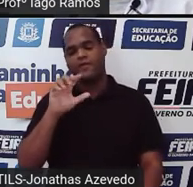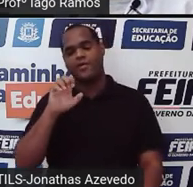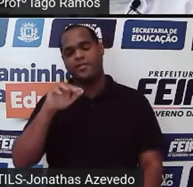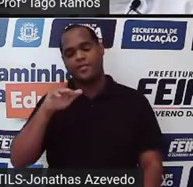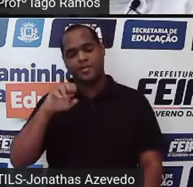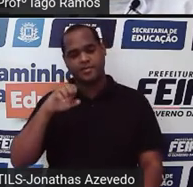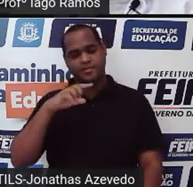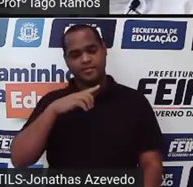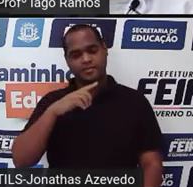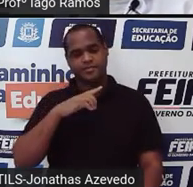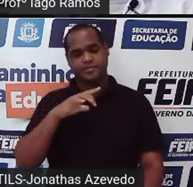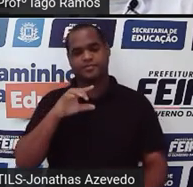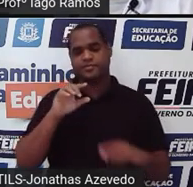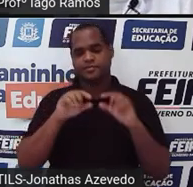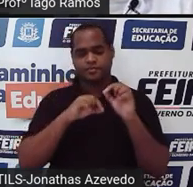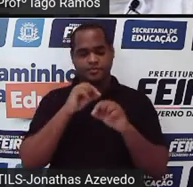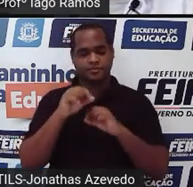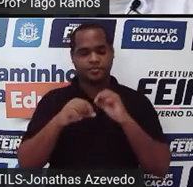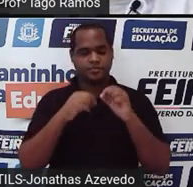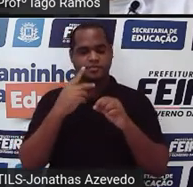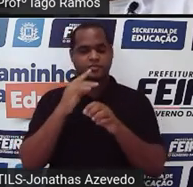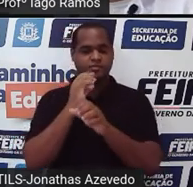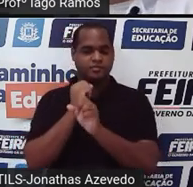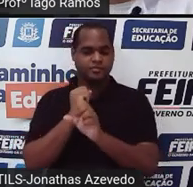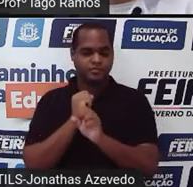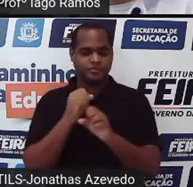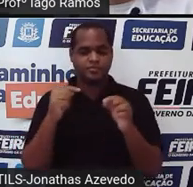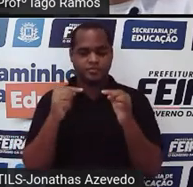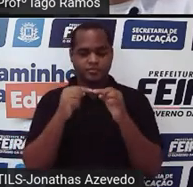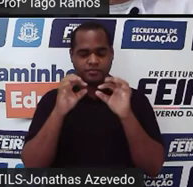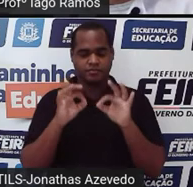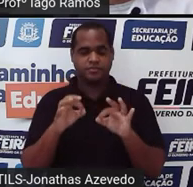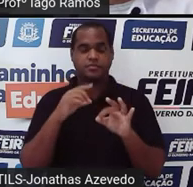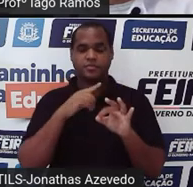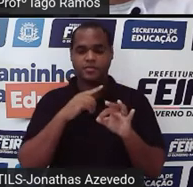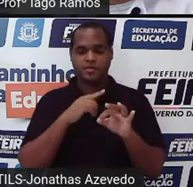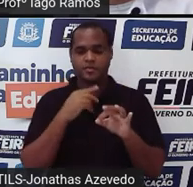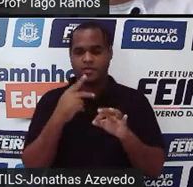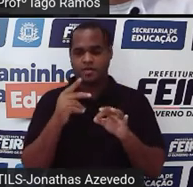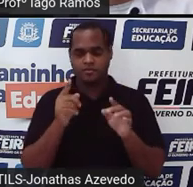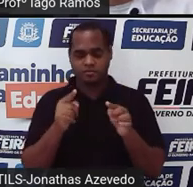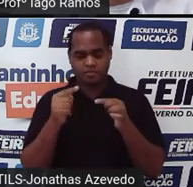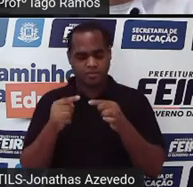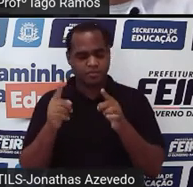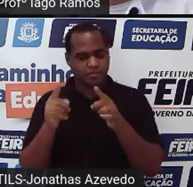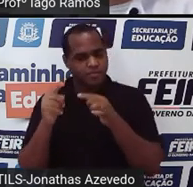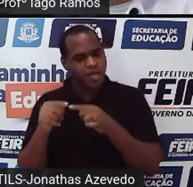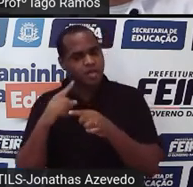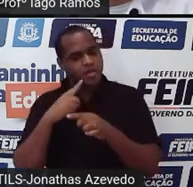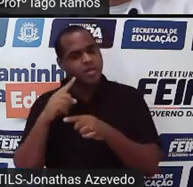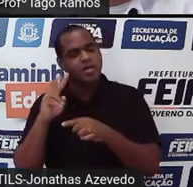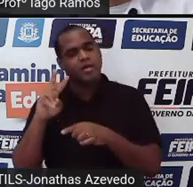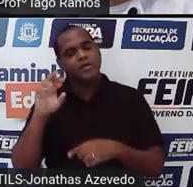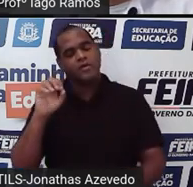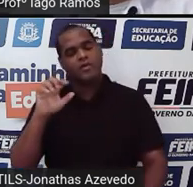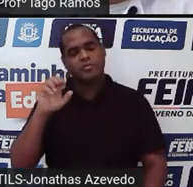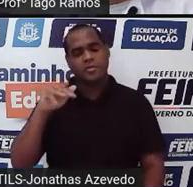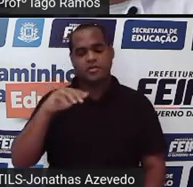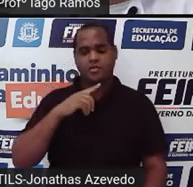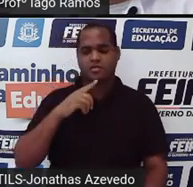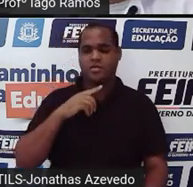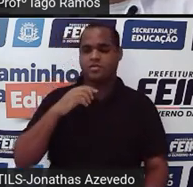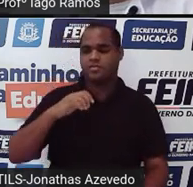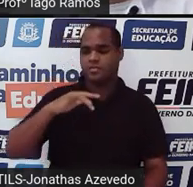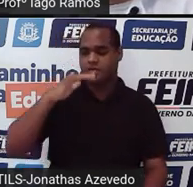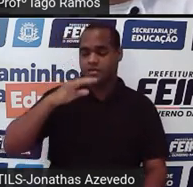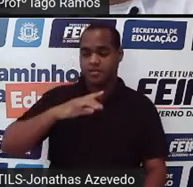eu vou fazer essa continha aqui ó é só eu pegar a medida do comprimento do paralelepípedo no